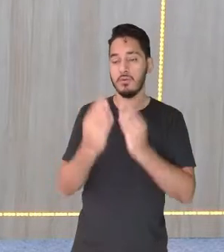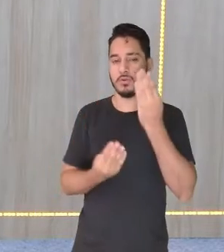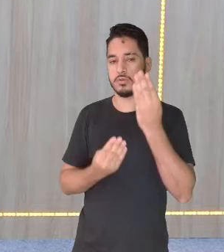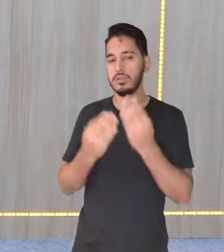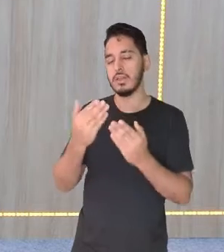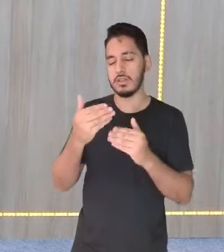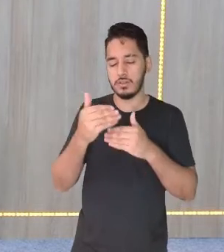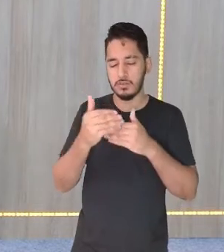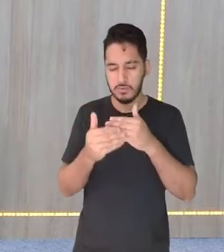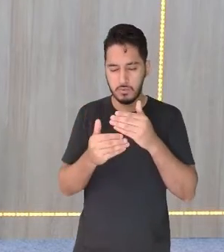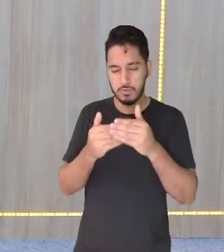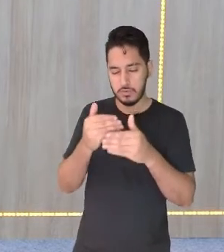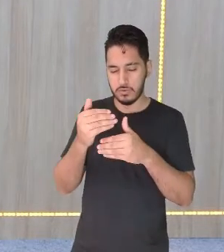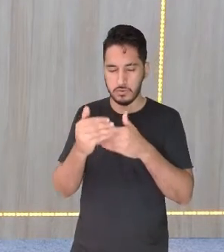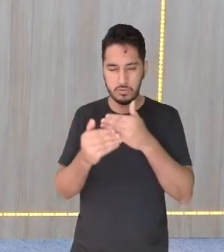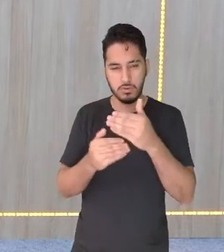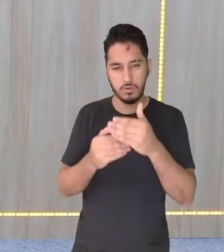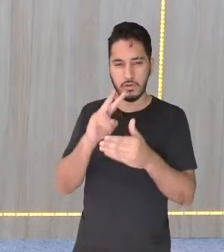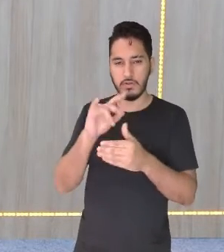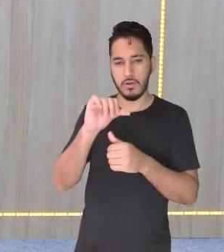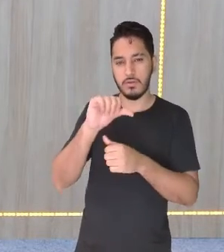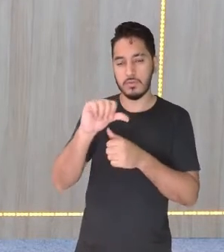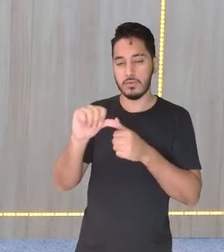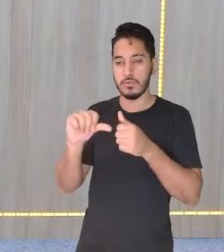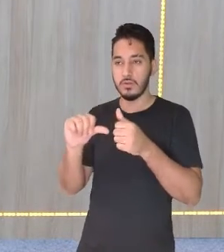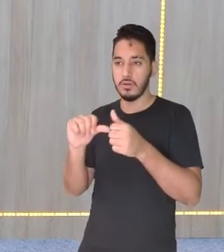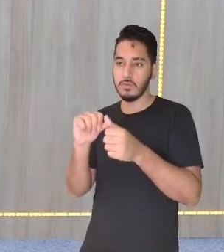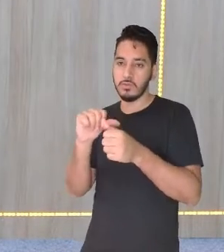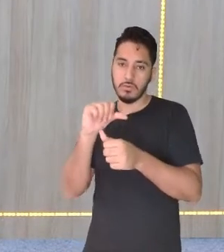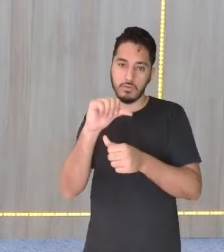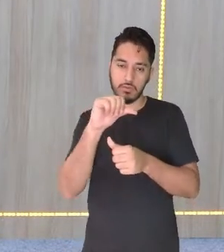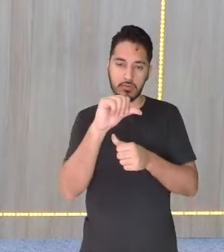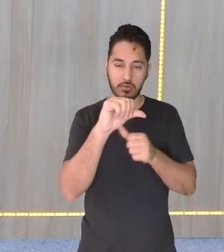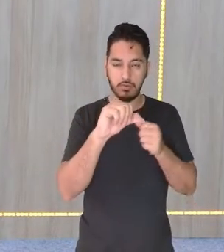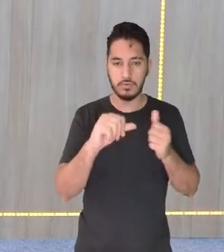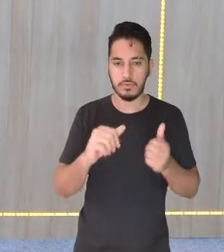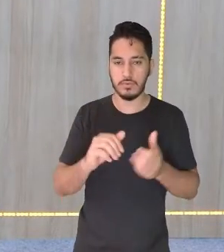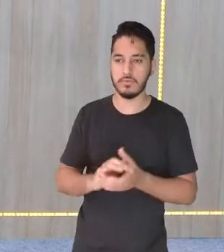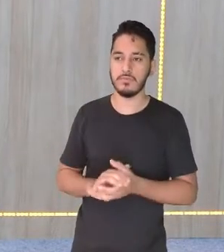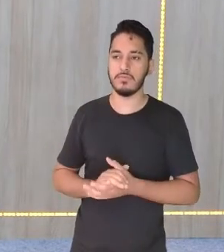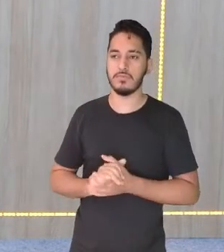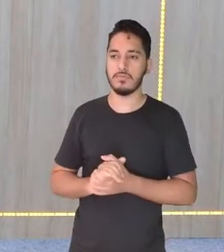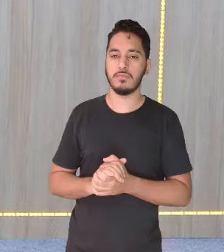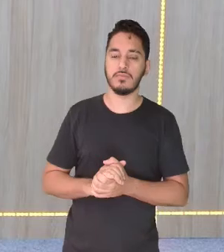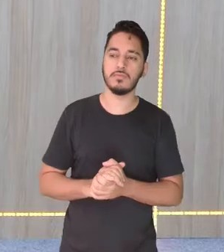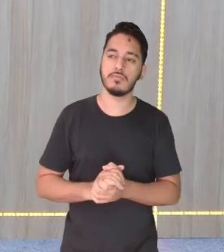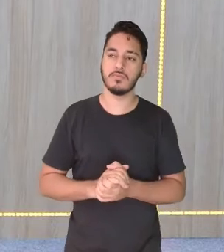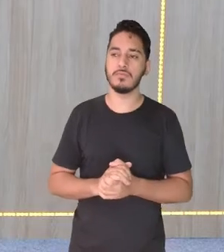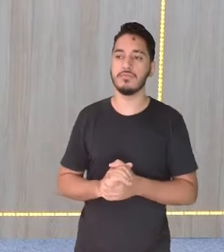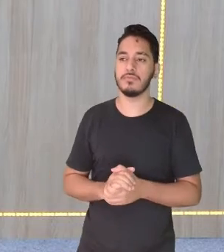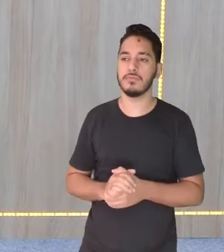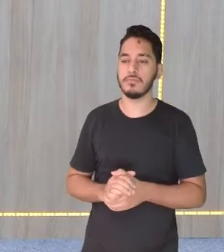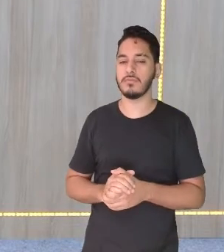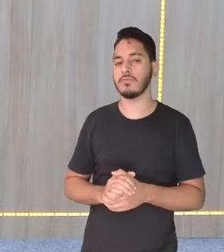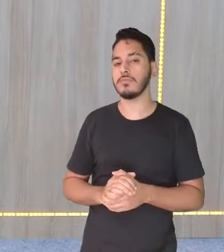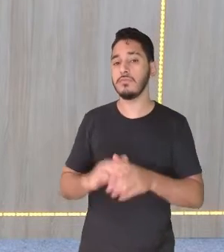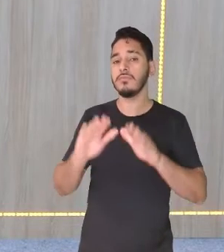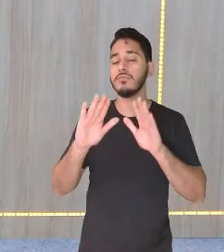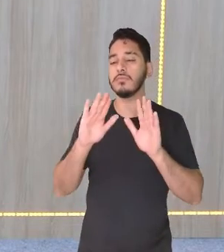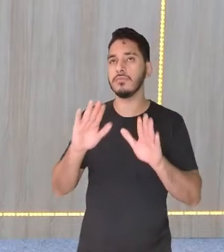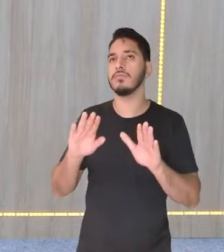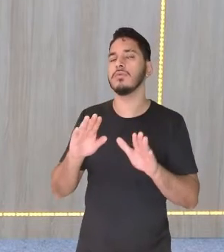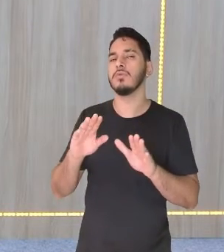desses processos, indo alterando as paisagens e alterando a natureza. Mas aí,